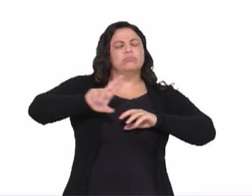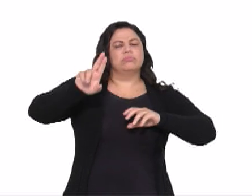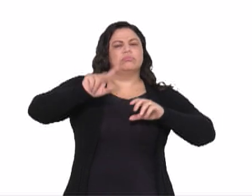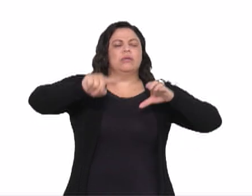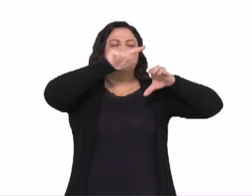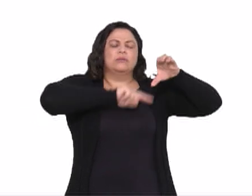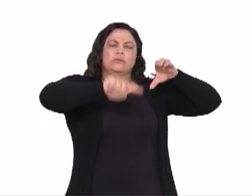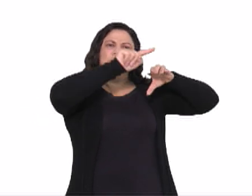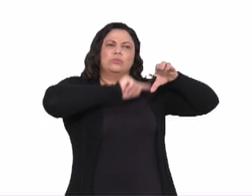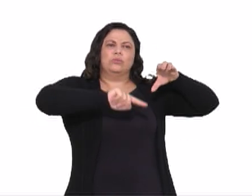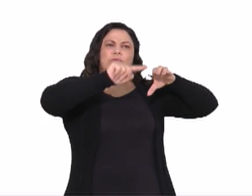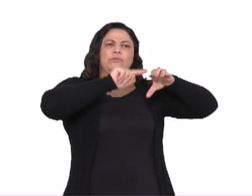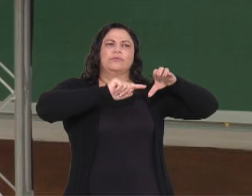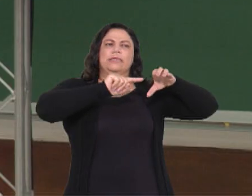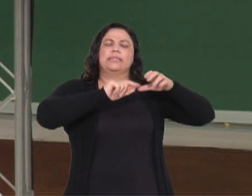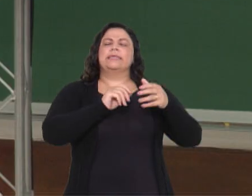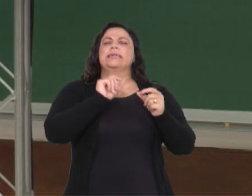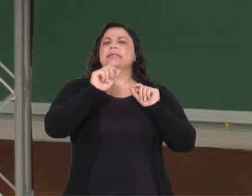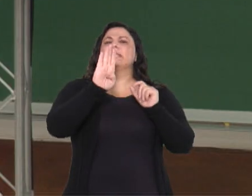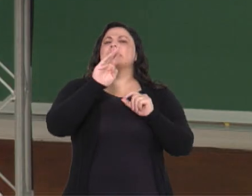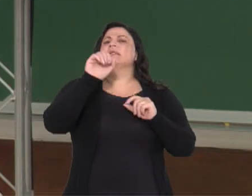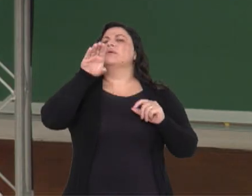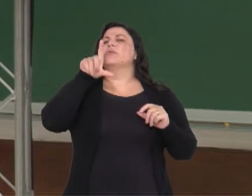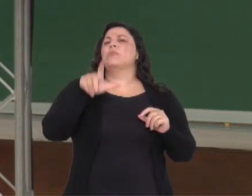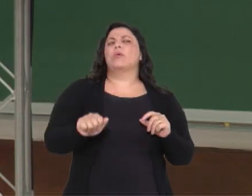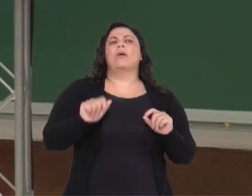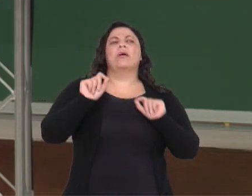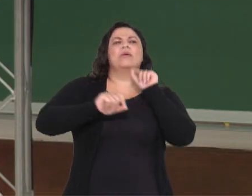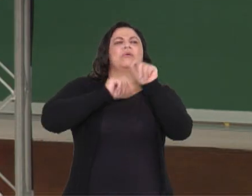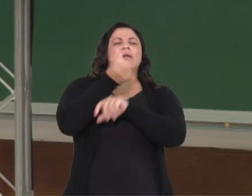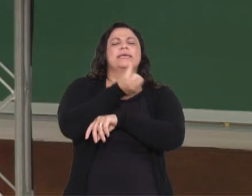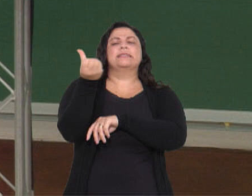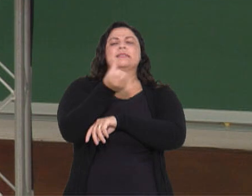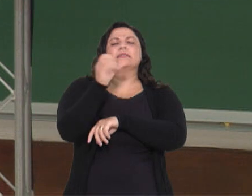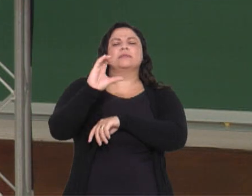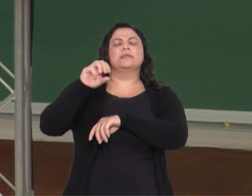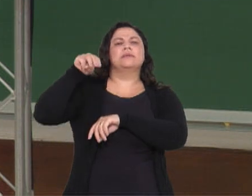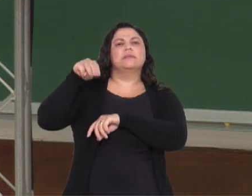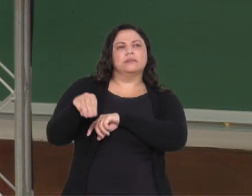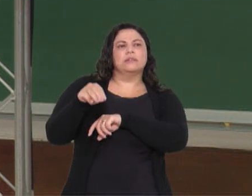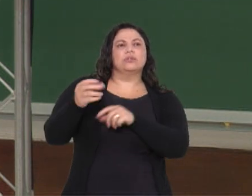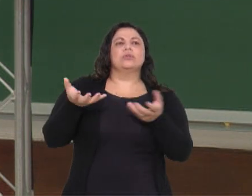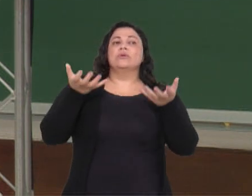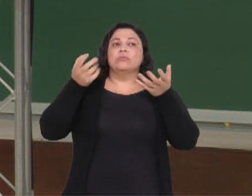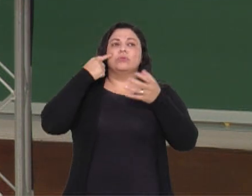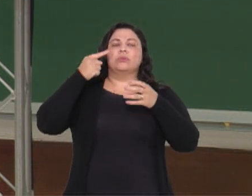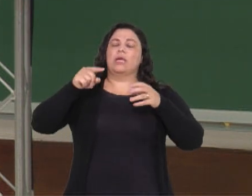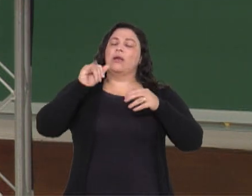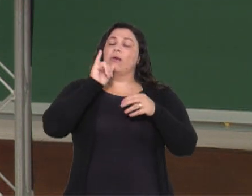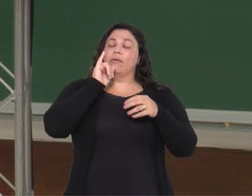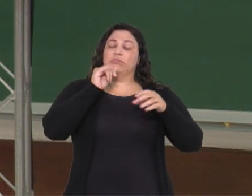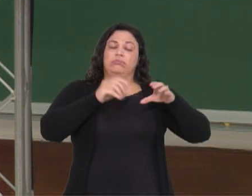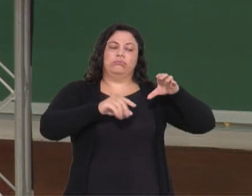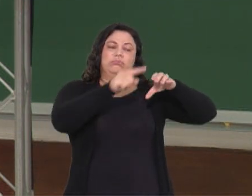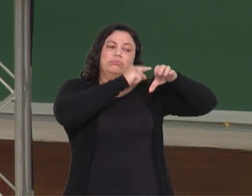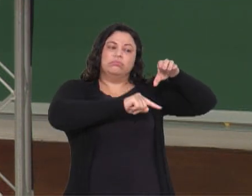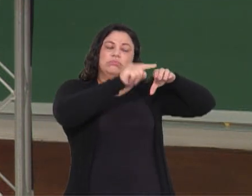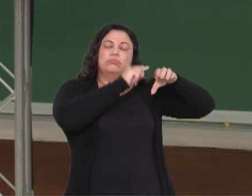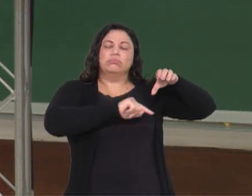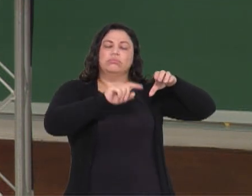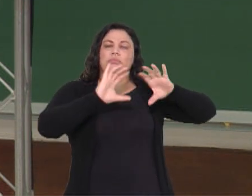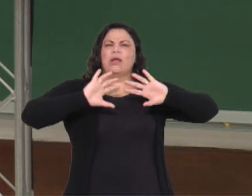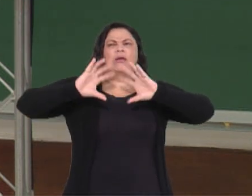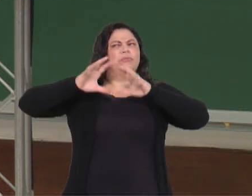é: eu quero a equação dessa circunferência, considerando o quê? Isto aqui é uma bola, representa uma bola de